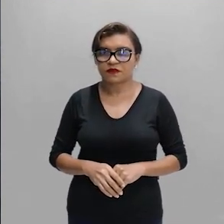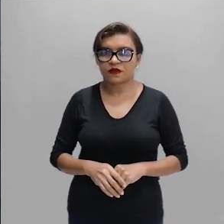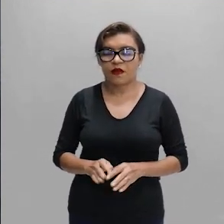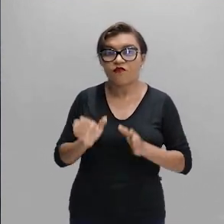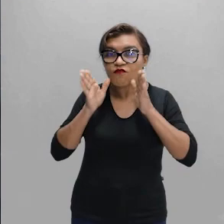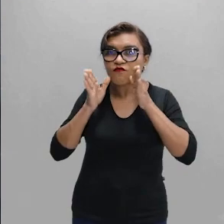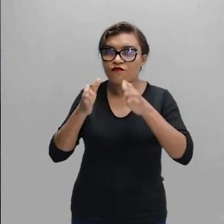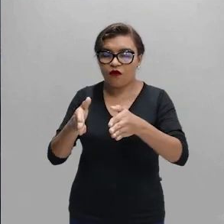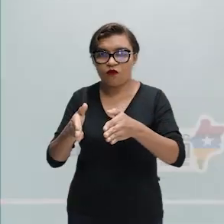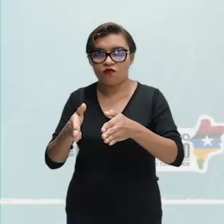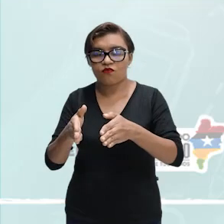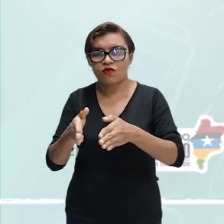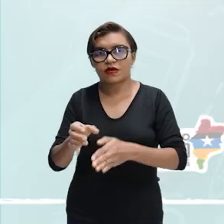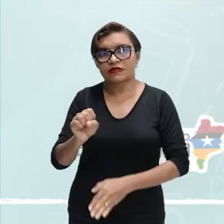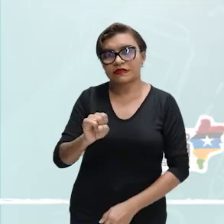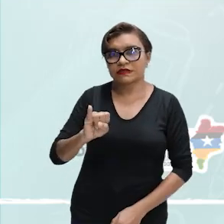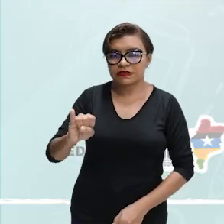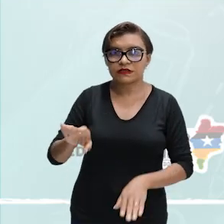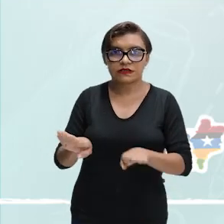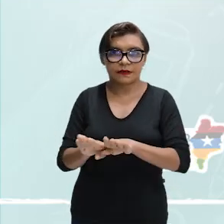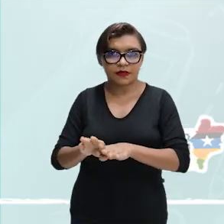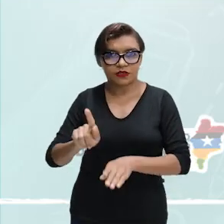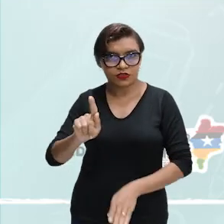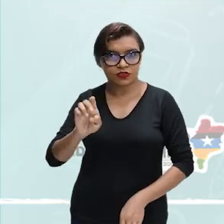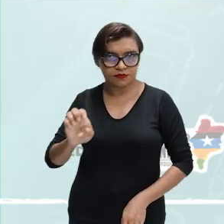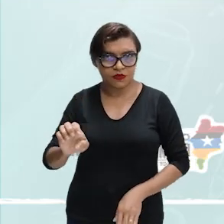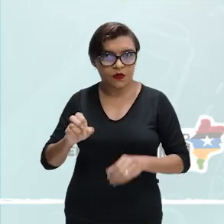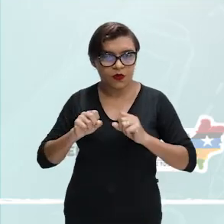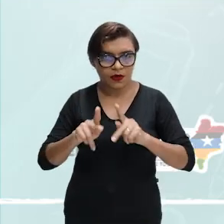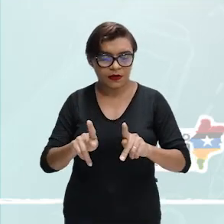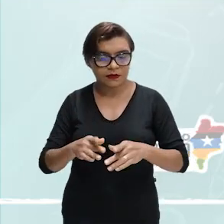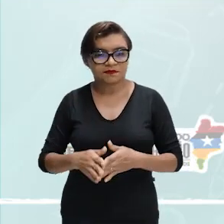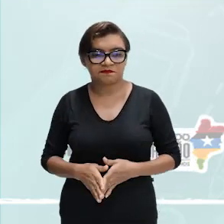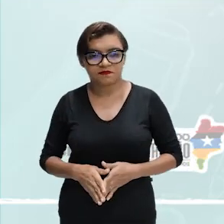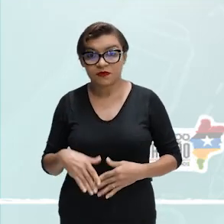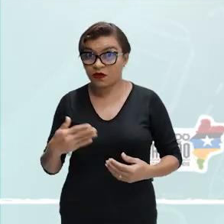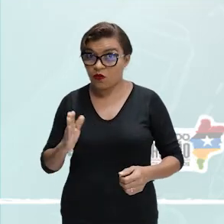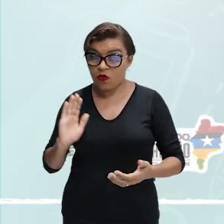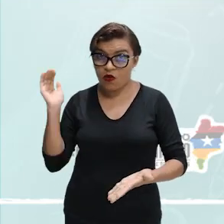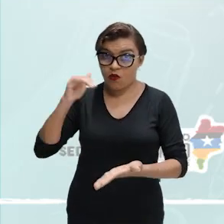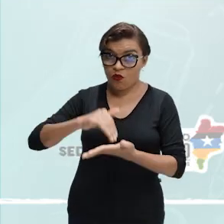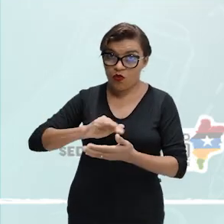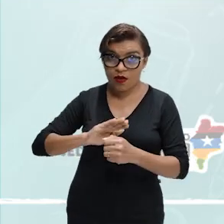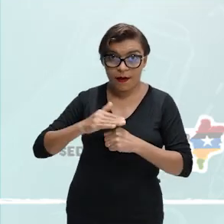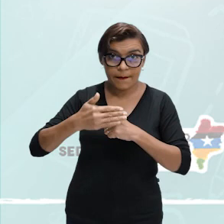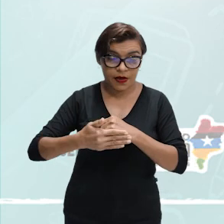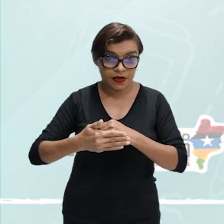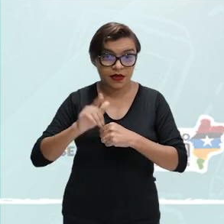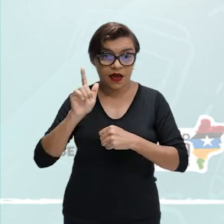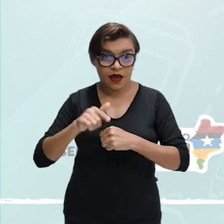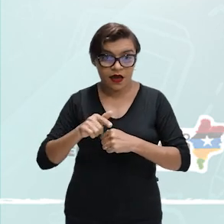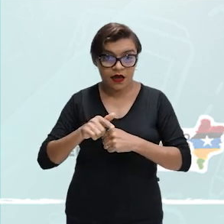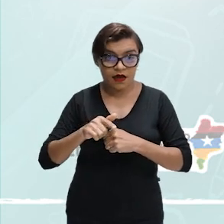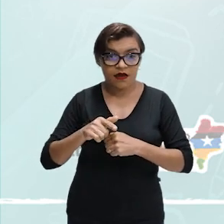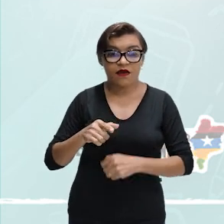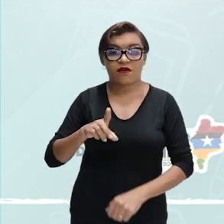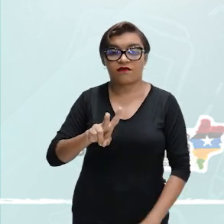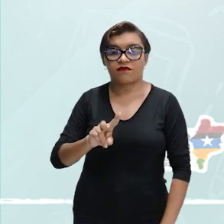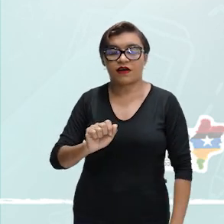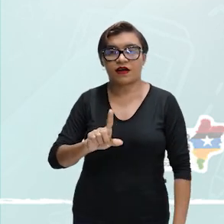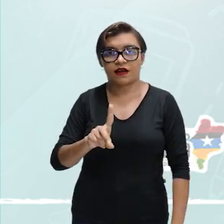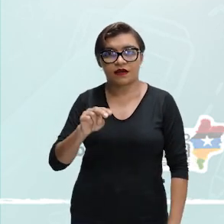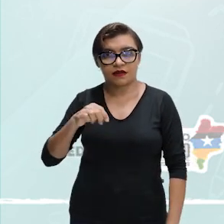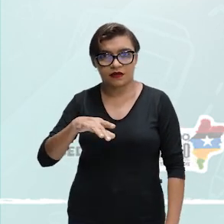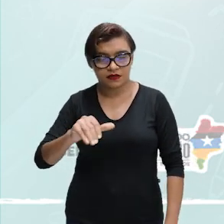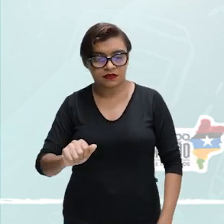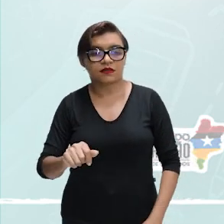germânio, tá ok? Então, recapitulando, a última camada, que é chamada camada de valência, tá ok?